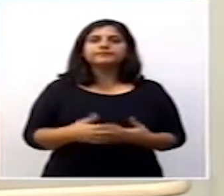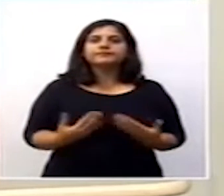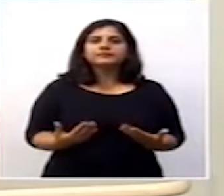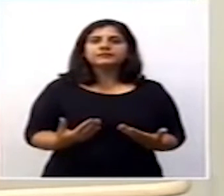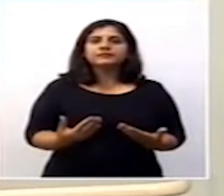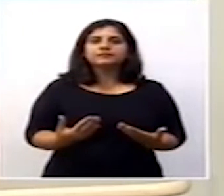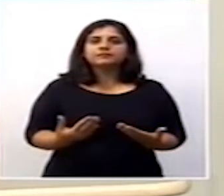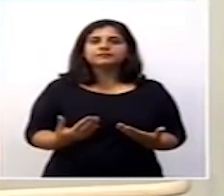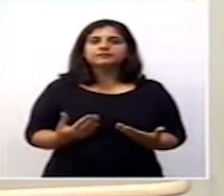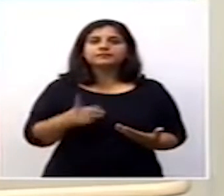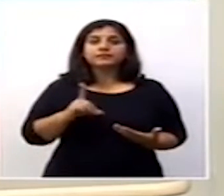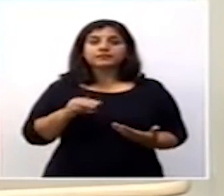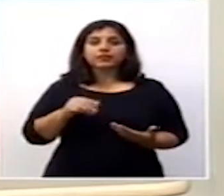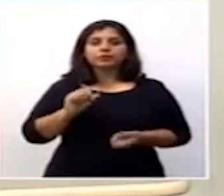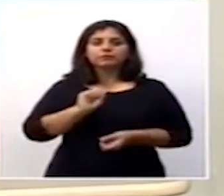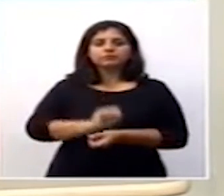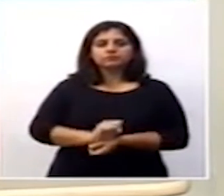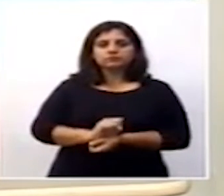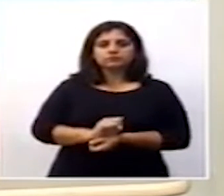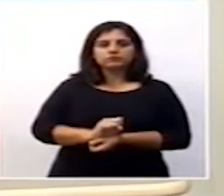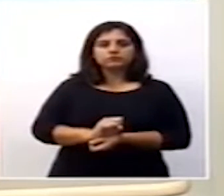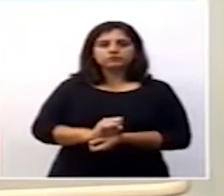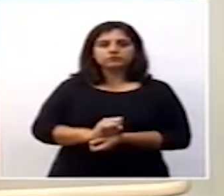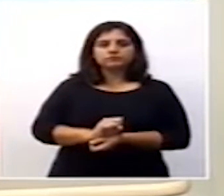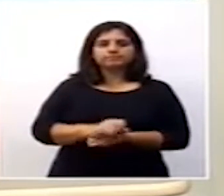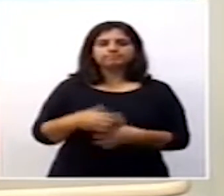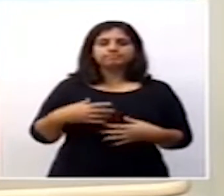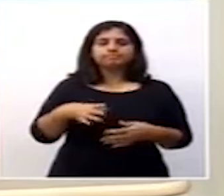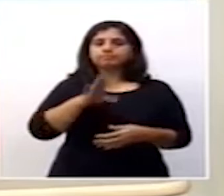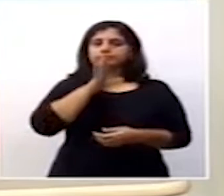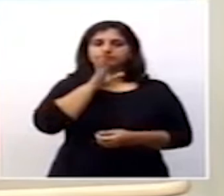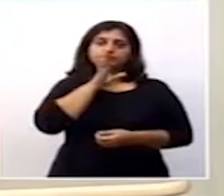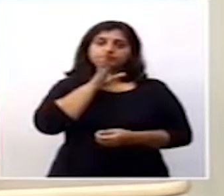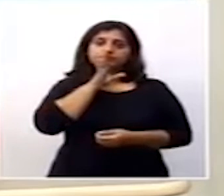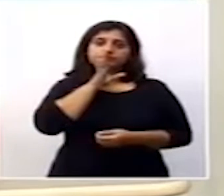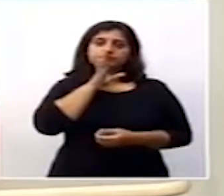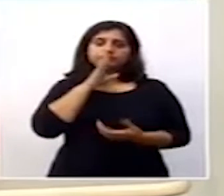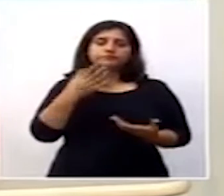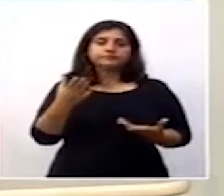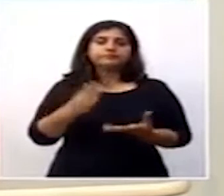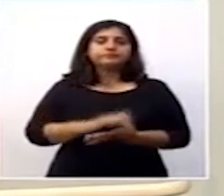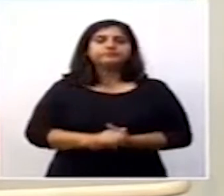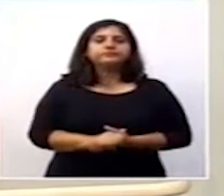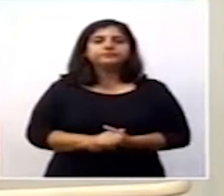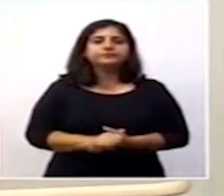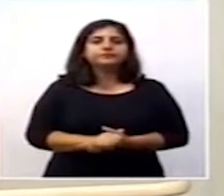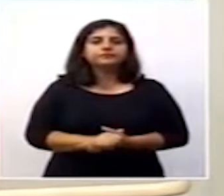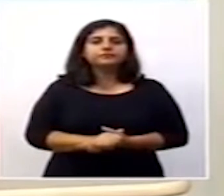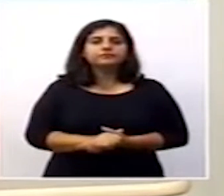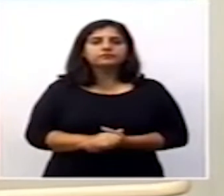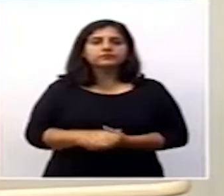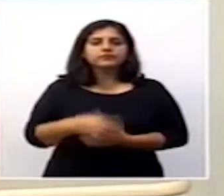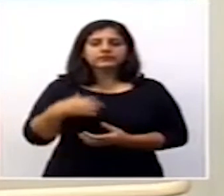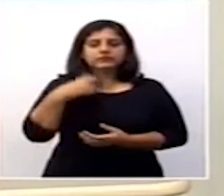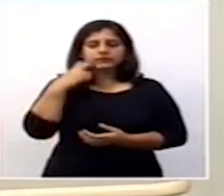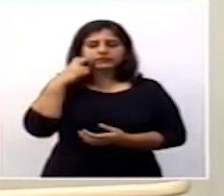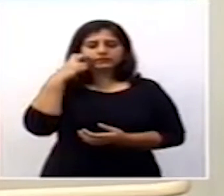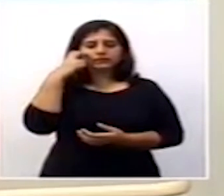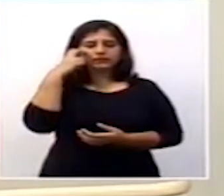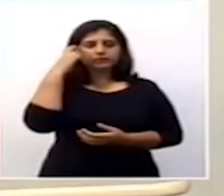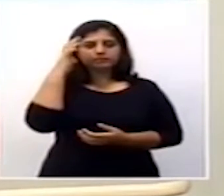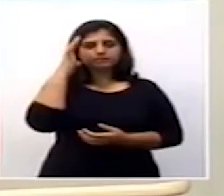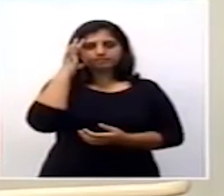Dalma ficou paralisado, ele não sabia o que fazer, né? Ele ficou com tanta